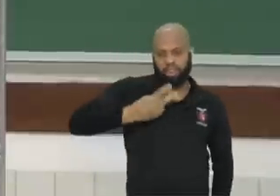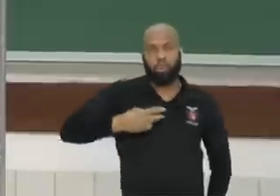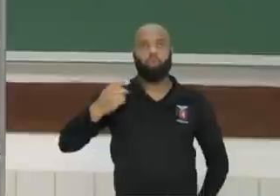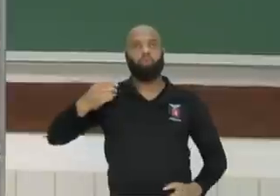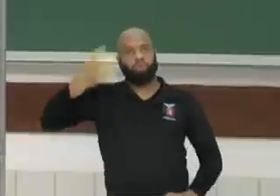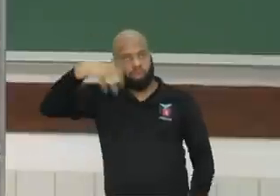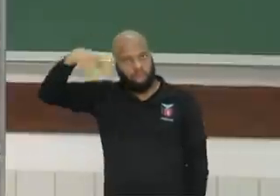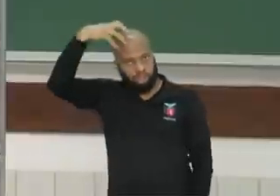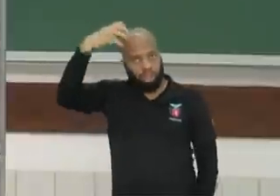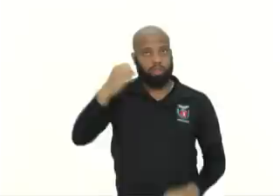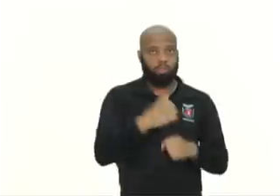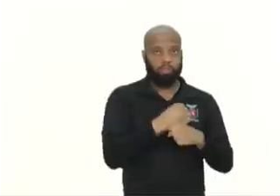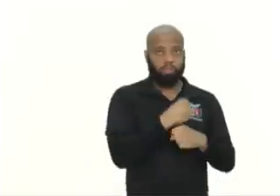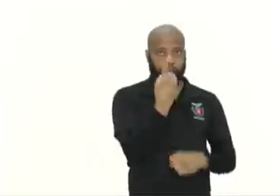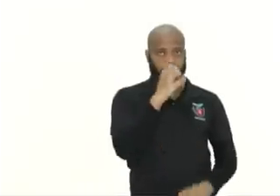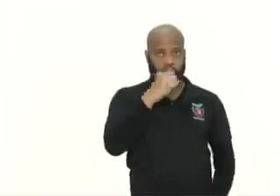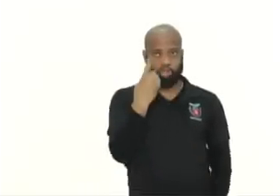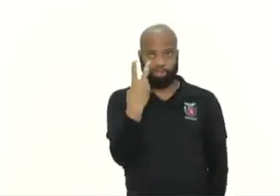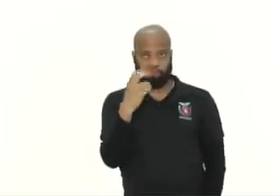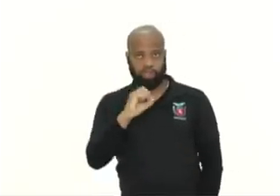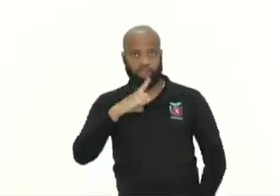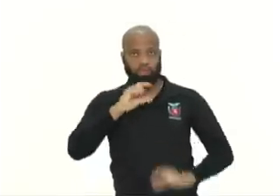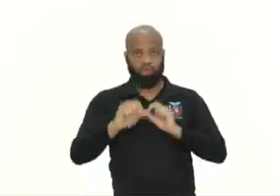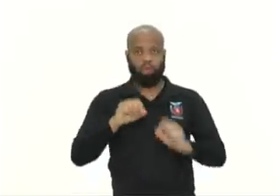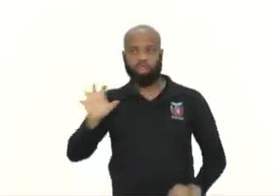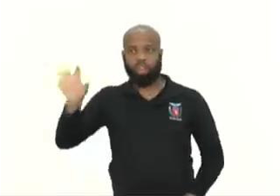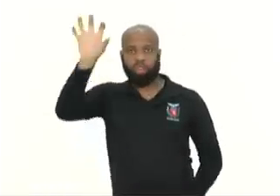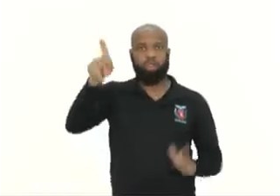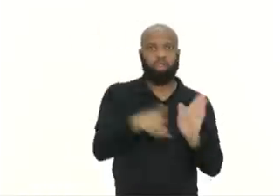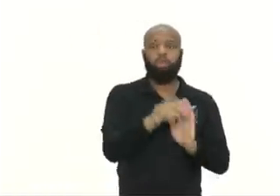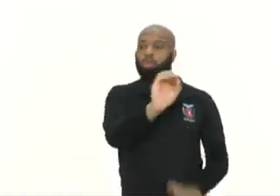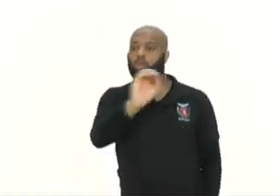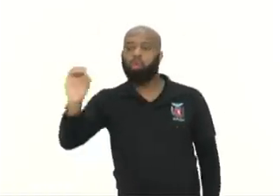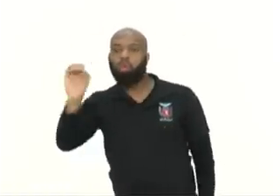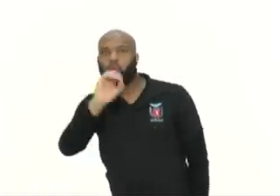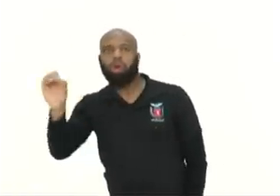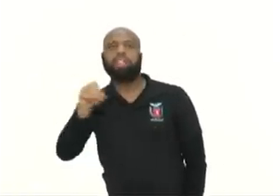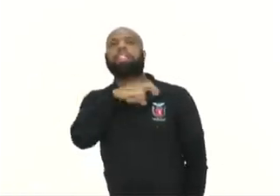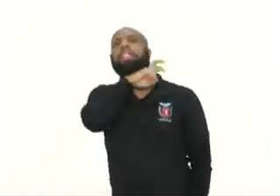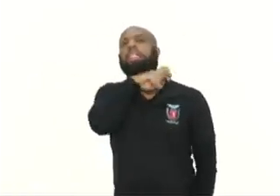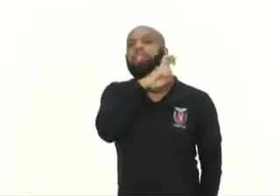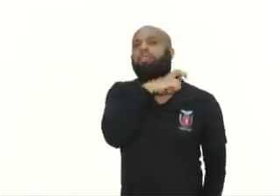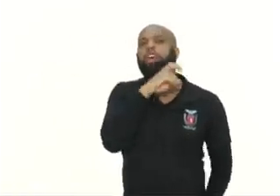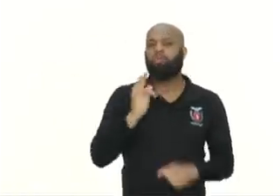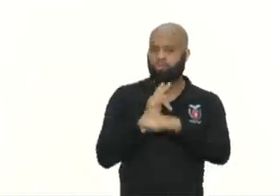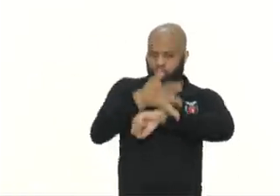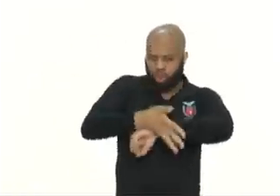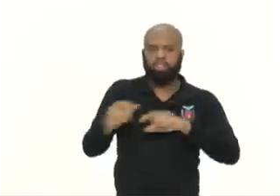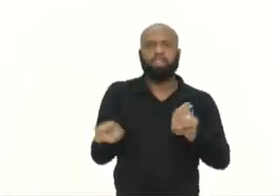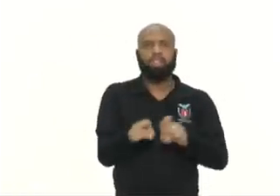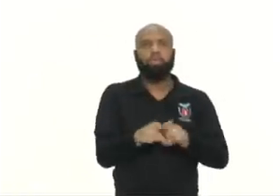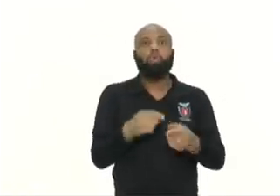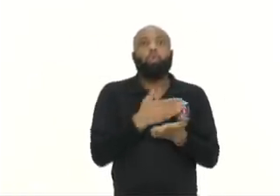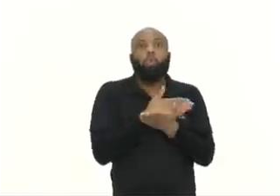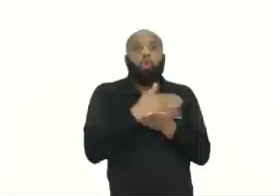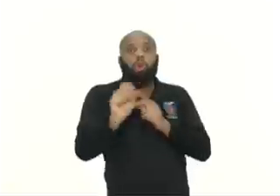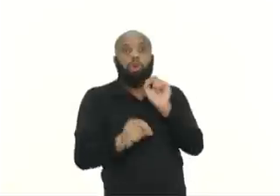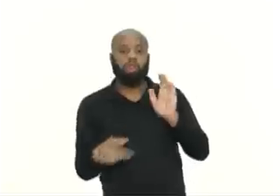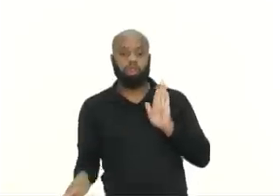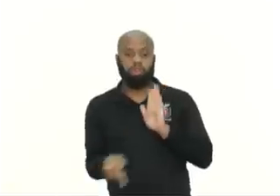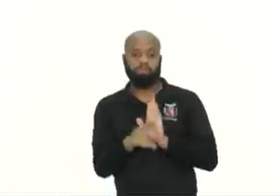reinado. Em 1820, os territórios a oeste do Paraná, região de Cascavel, Foz do Iguaçu, passam a